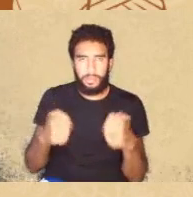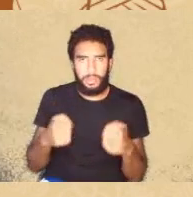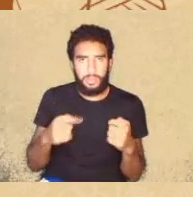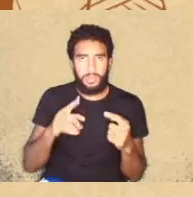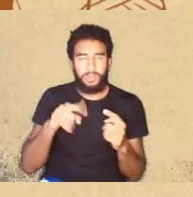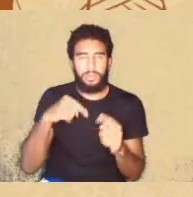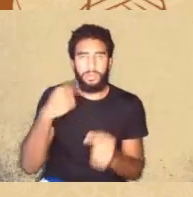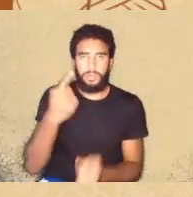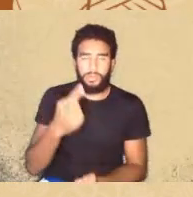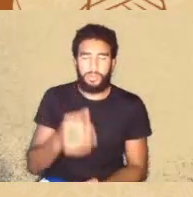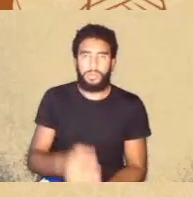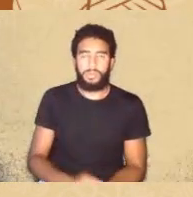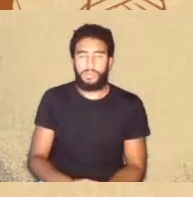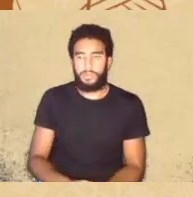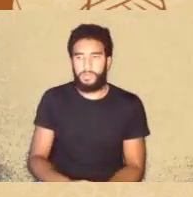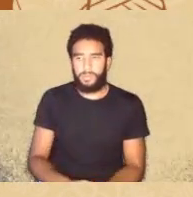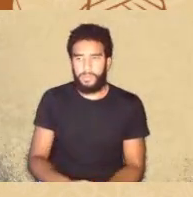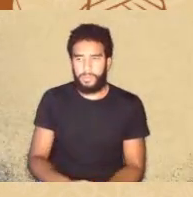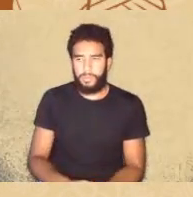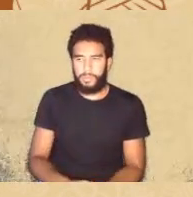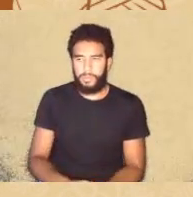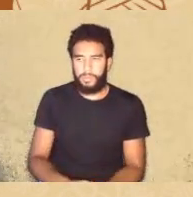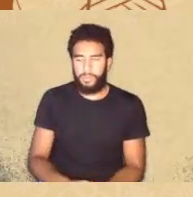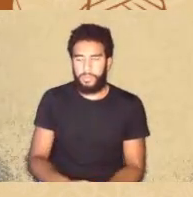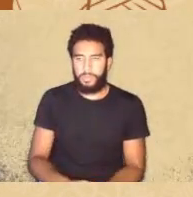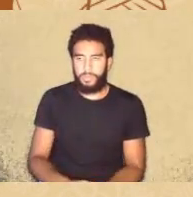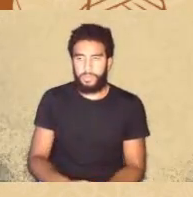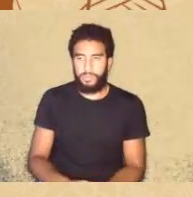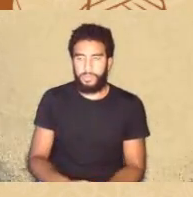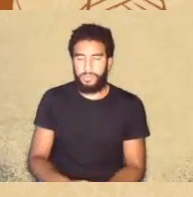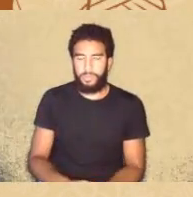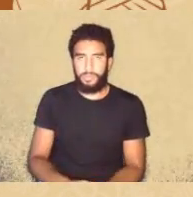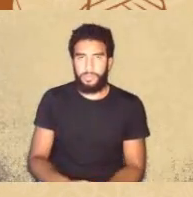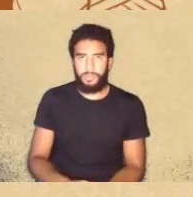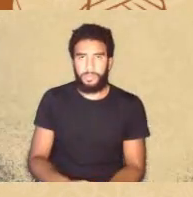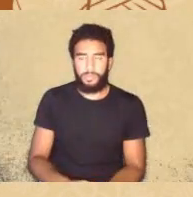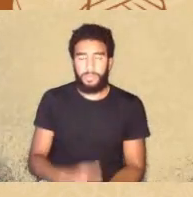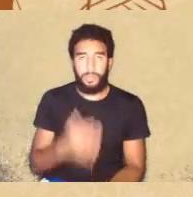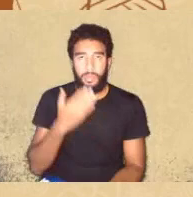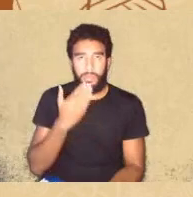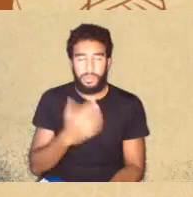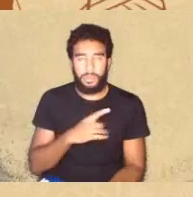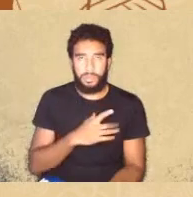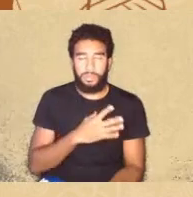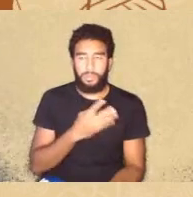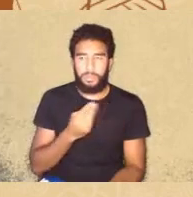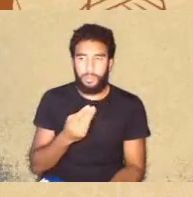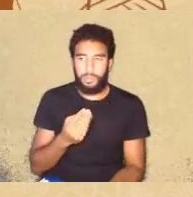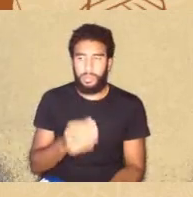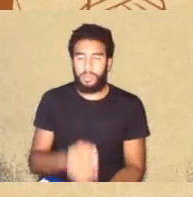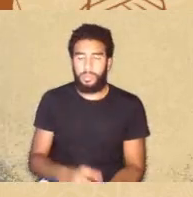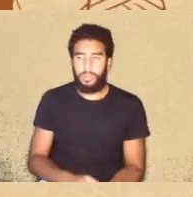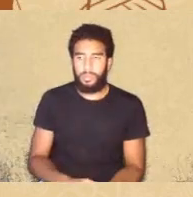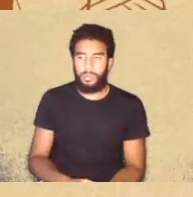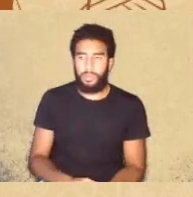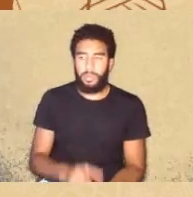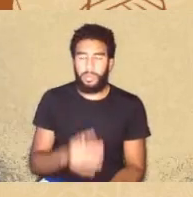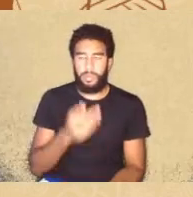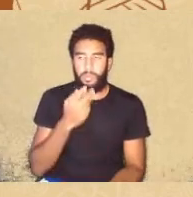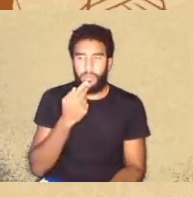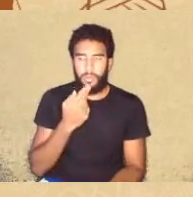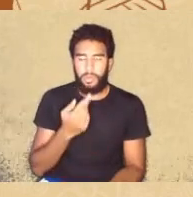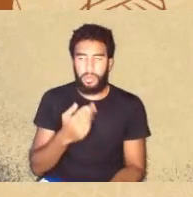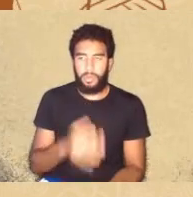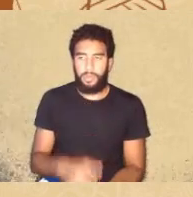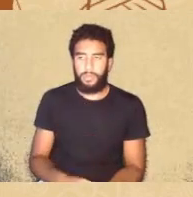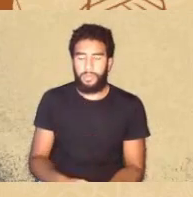intersecções. E uma demanda que vem muito, e principalmente das mulheres lésbicas, e eu falei muito de bifobia, a gente viu muito